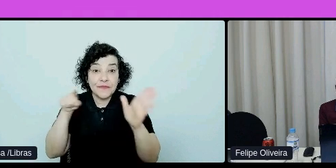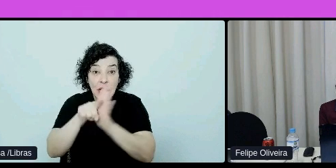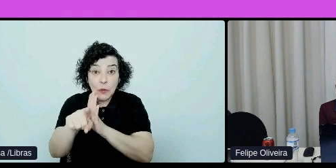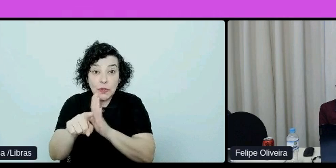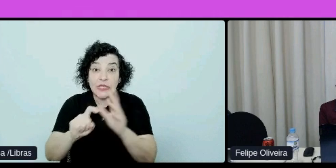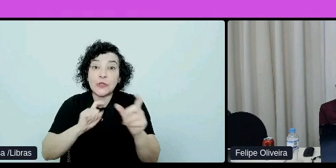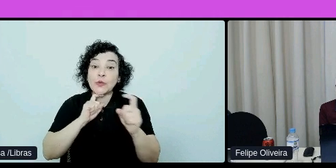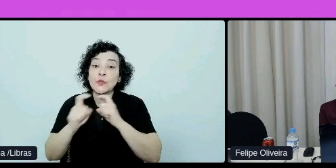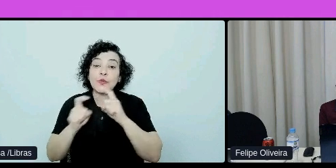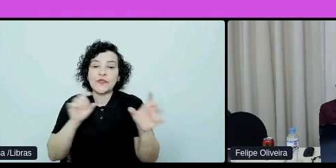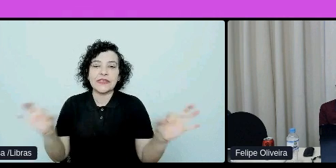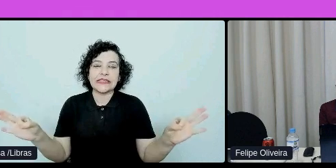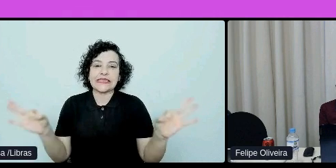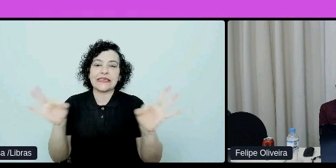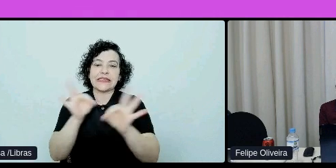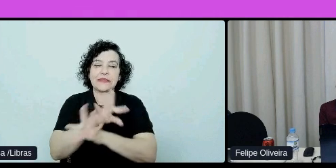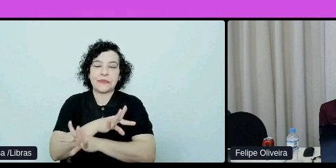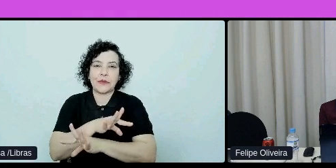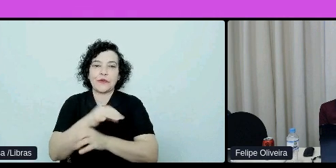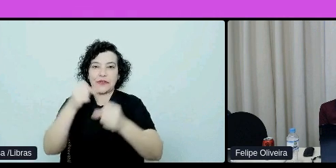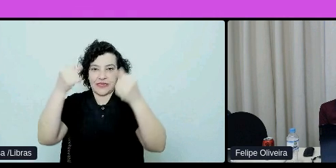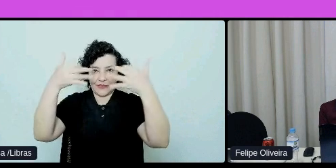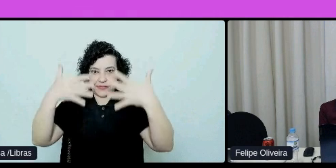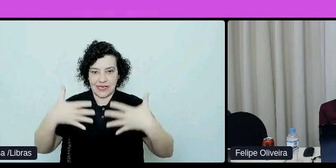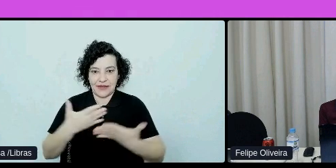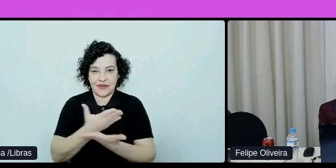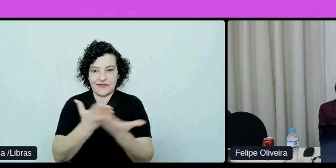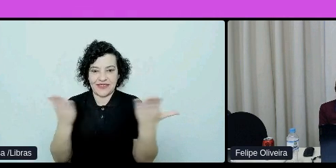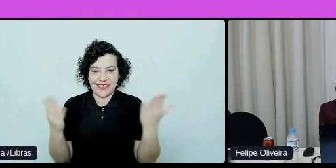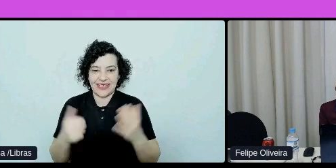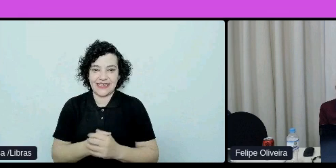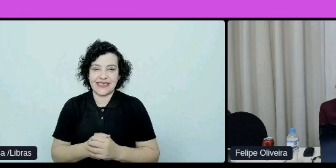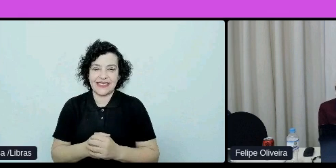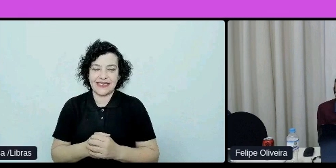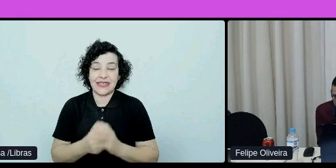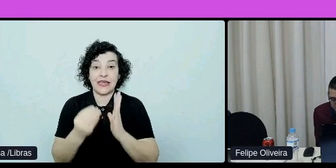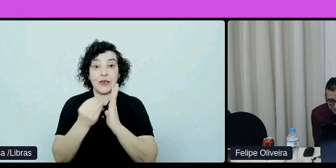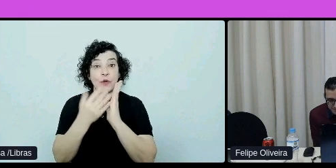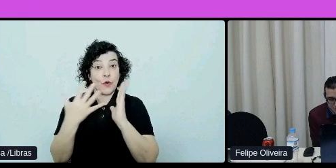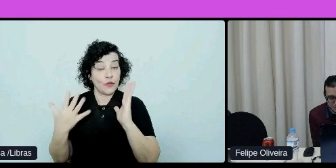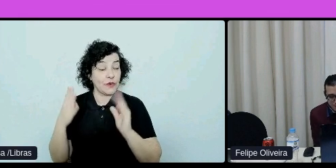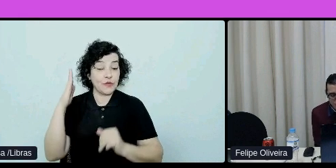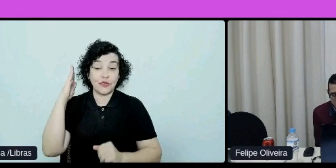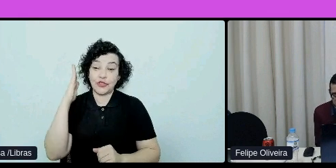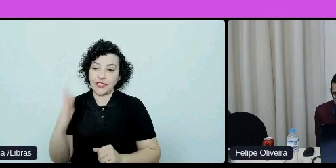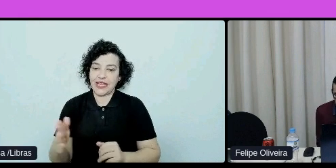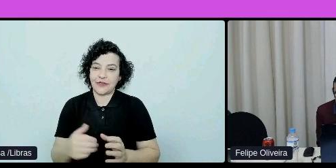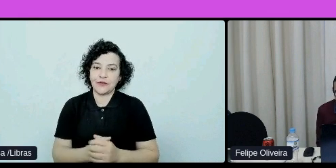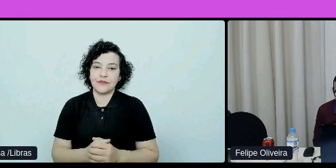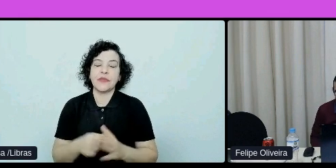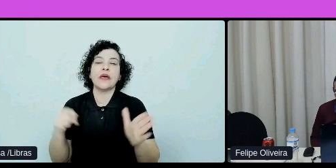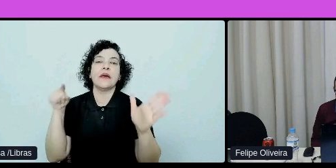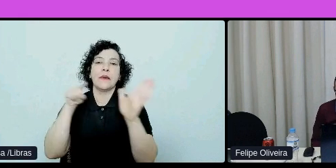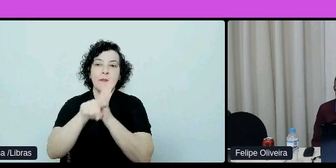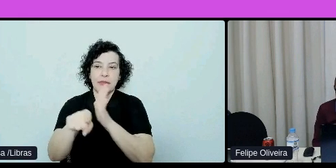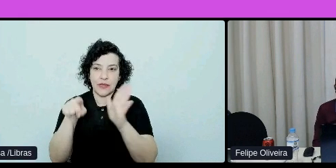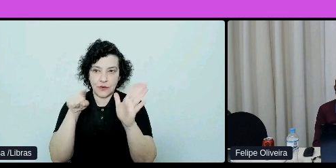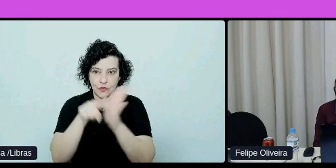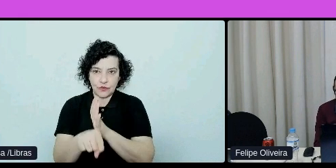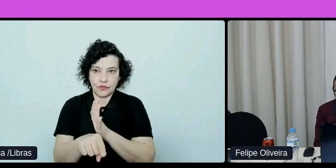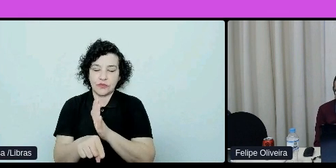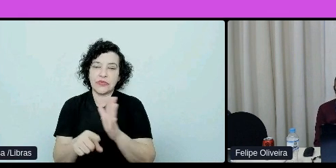É isso. É isso que a gente tinha para trazer. Conteúdo direto. Pessoal, qualquer pergunta que vocês tiverem,